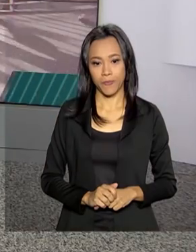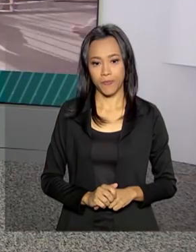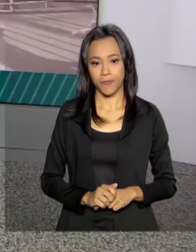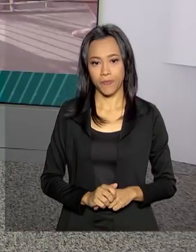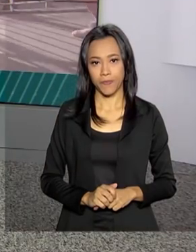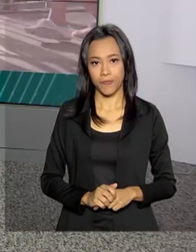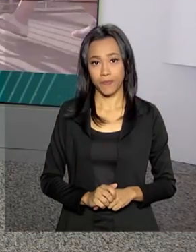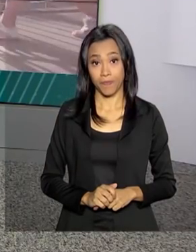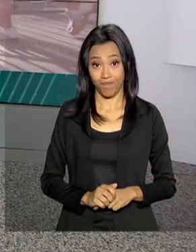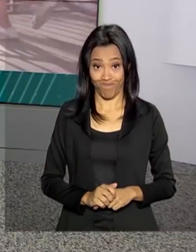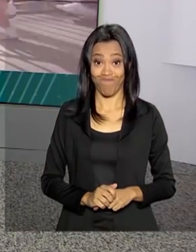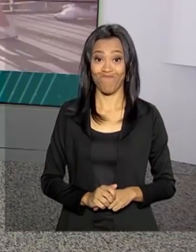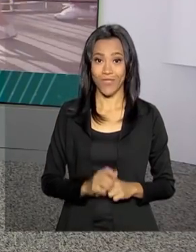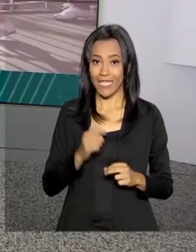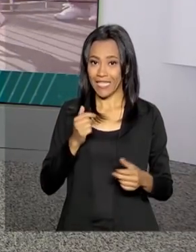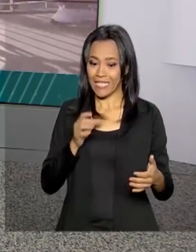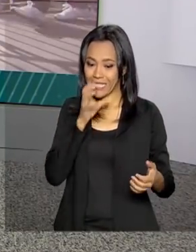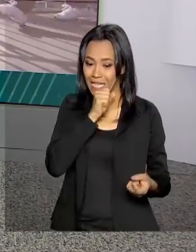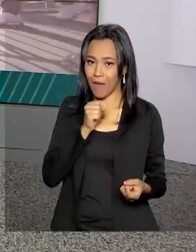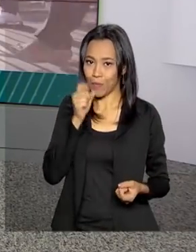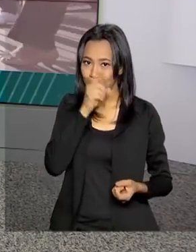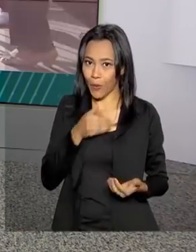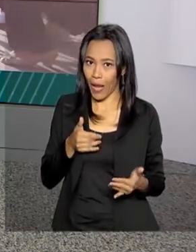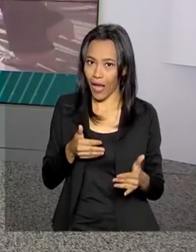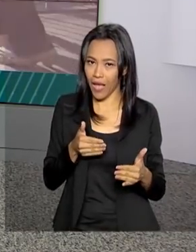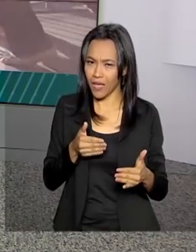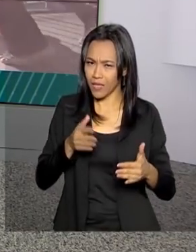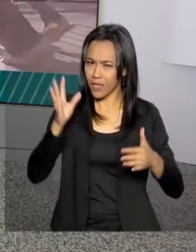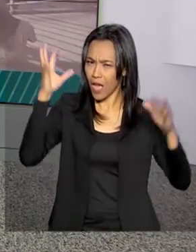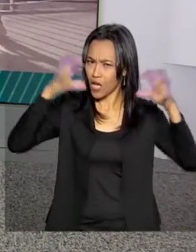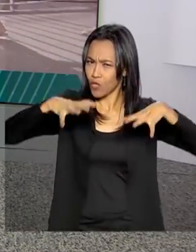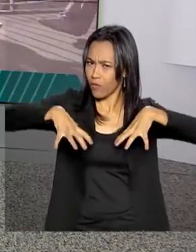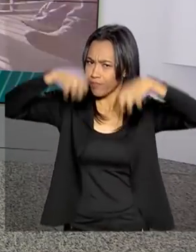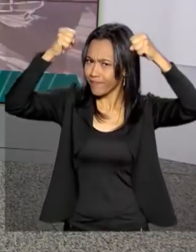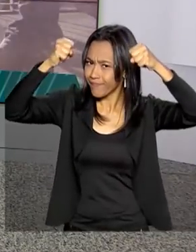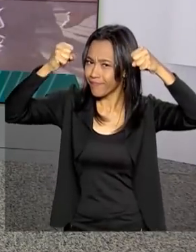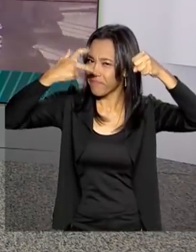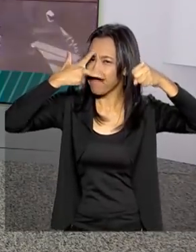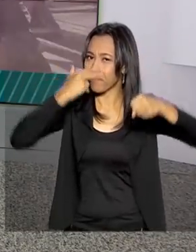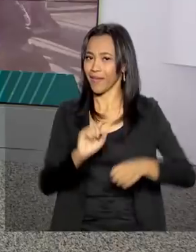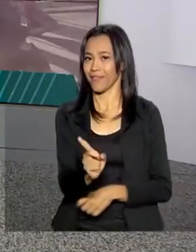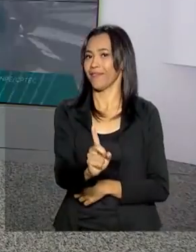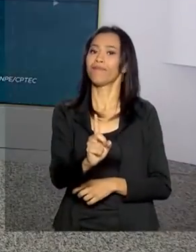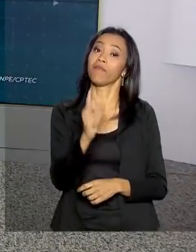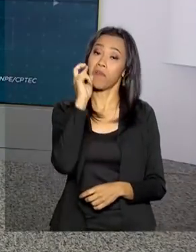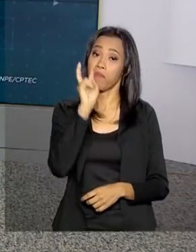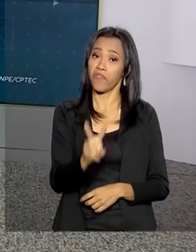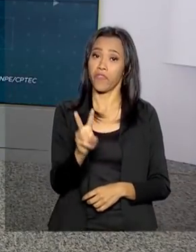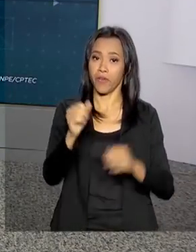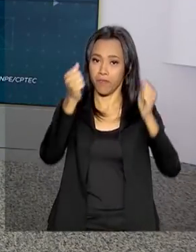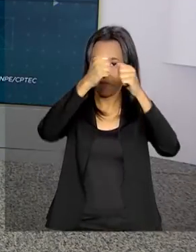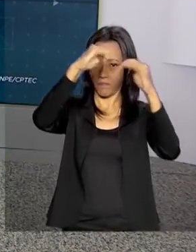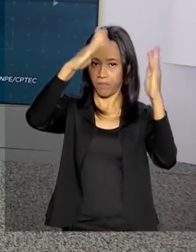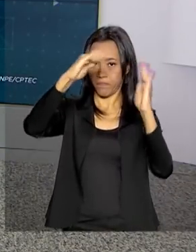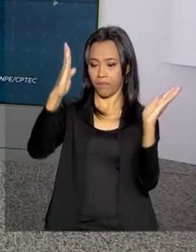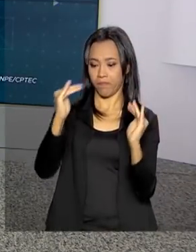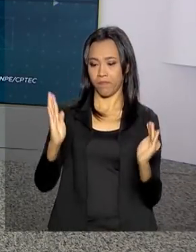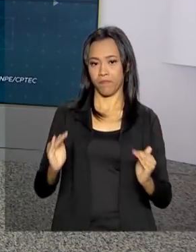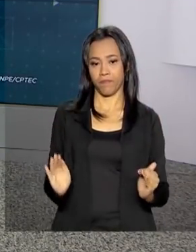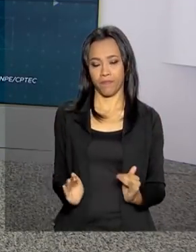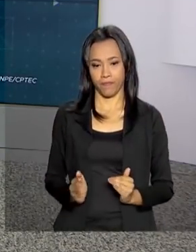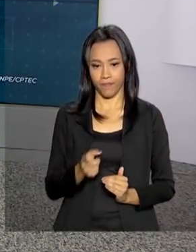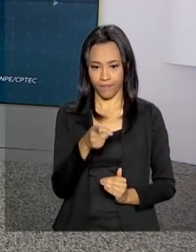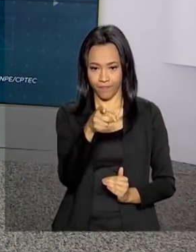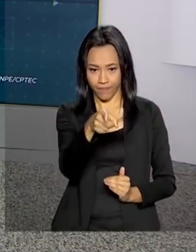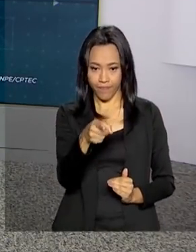olha o fim de semana está chegando e será que a chuva vai dar uma trégua parece que não vamos então ao mapa vamos dar uma olhadinha no mapa olha em